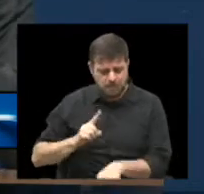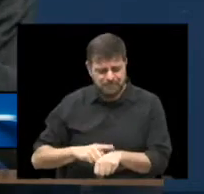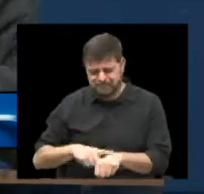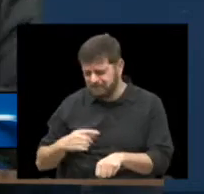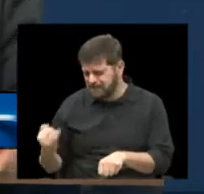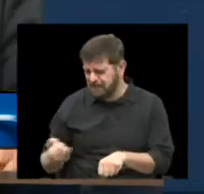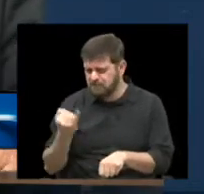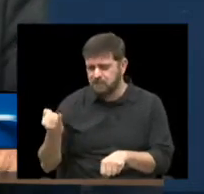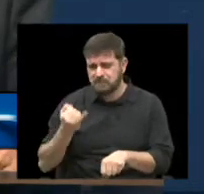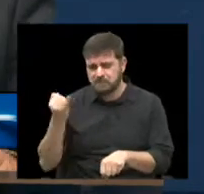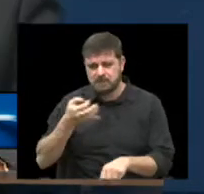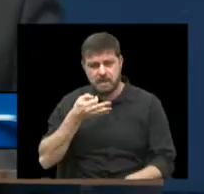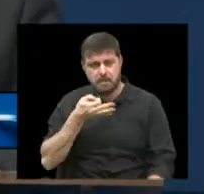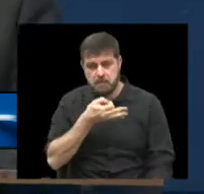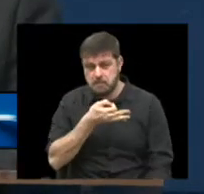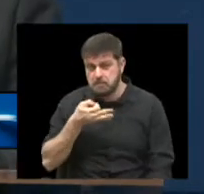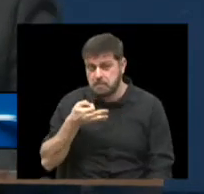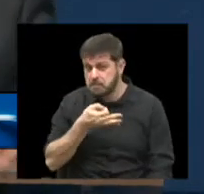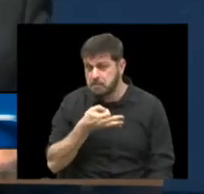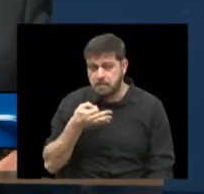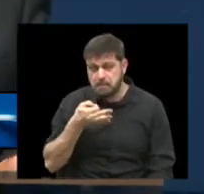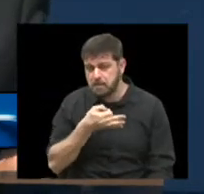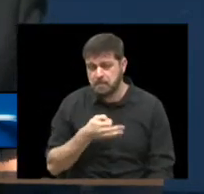importante para